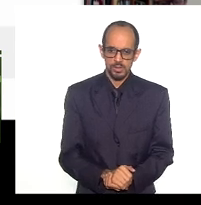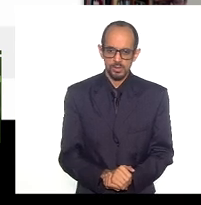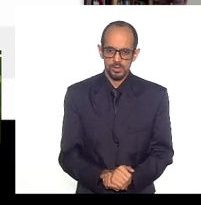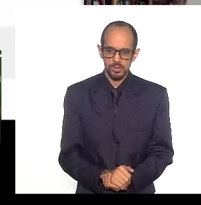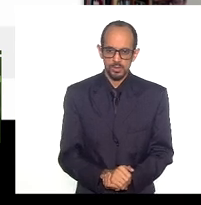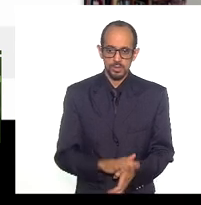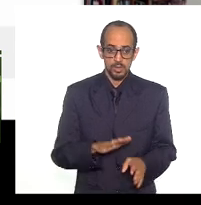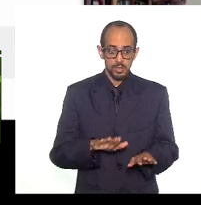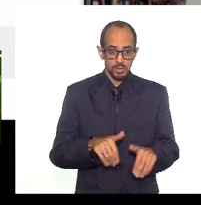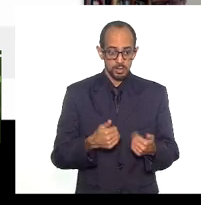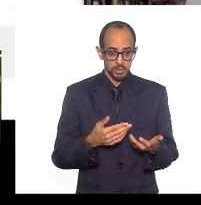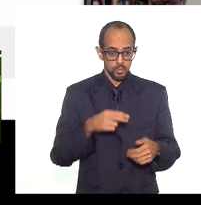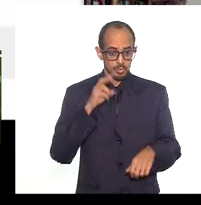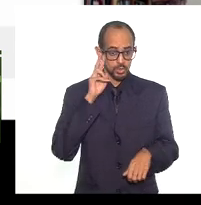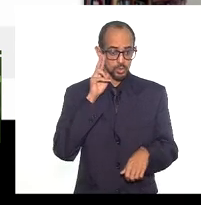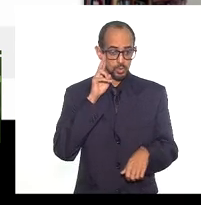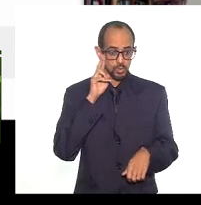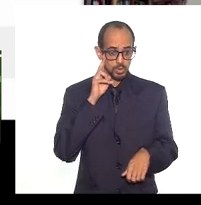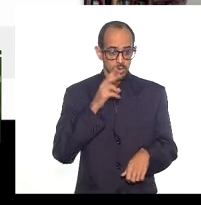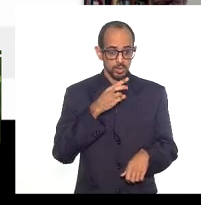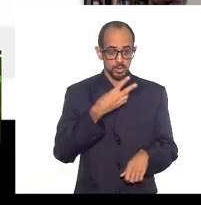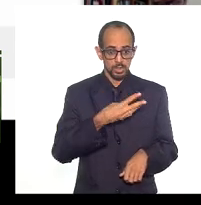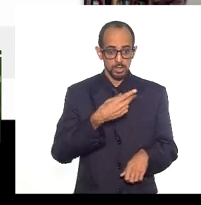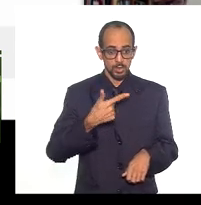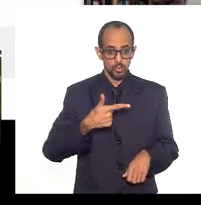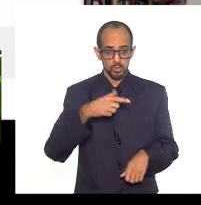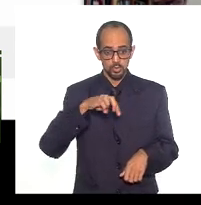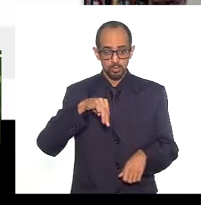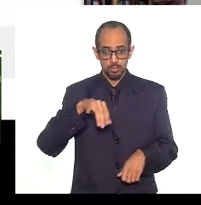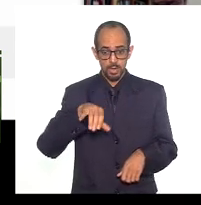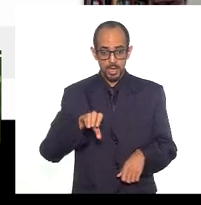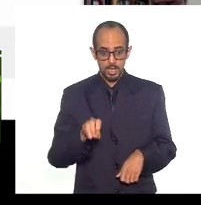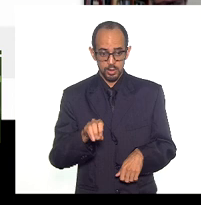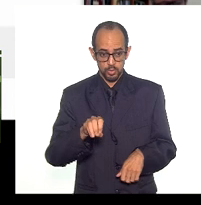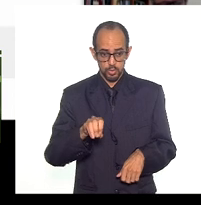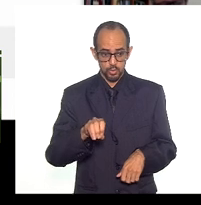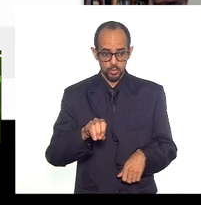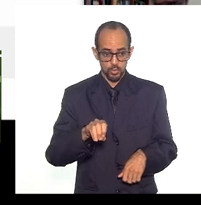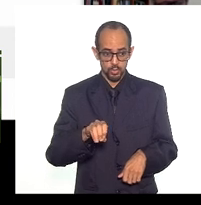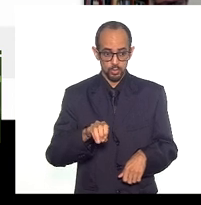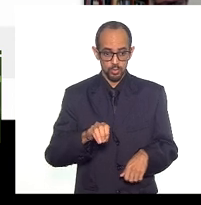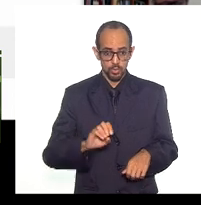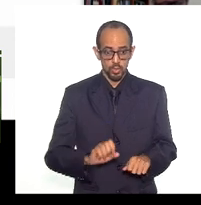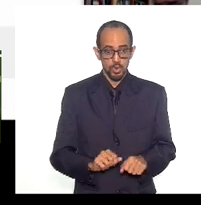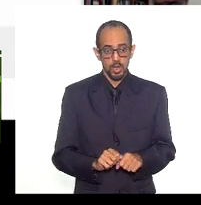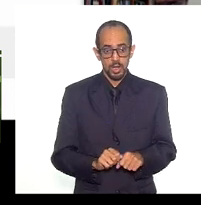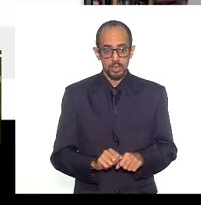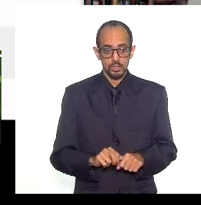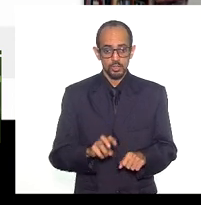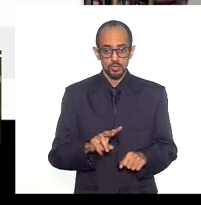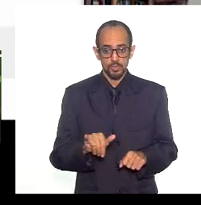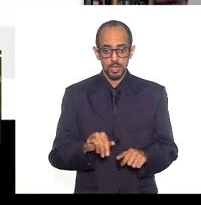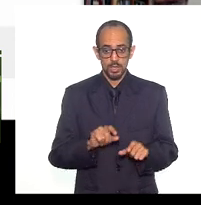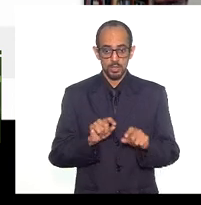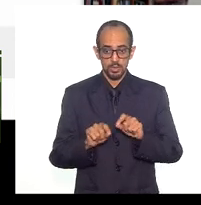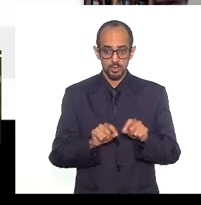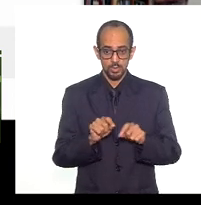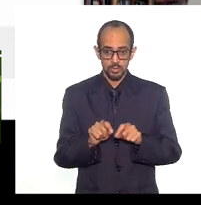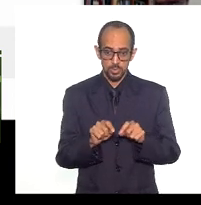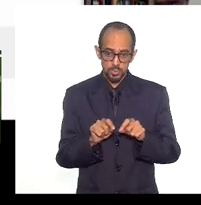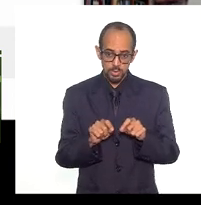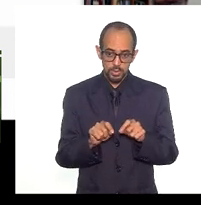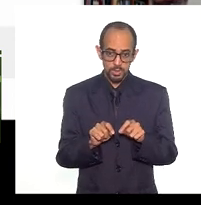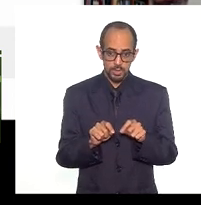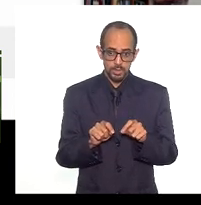segunda-feira, 31 de maio, fiz toda a parte da reinjeção, até todos